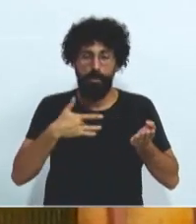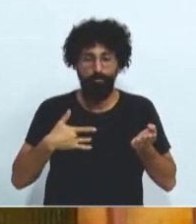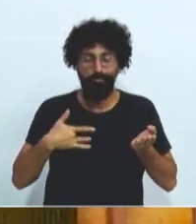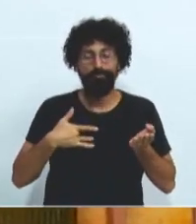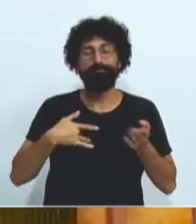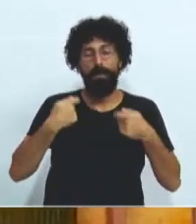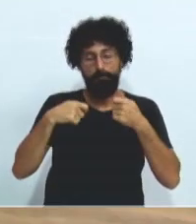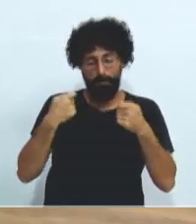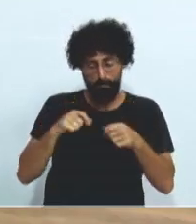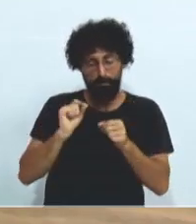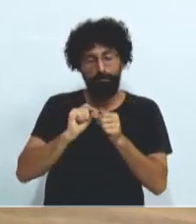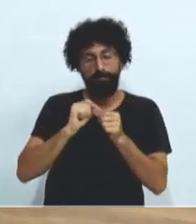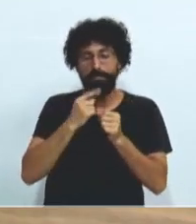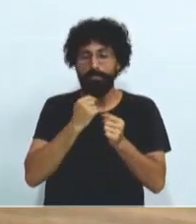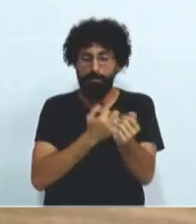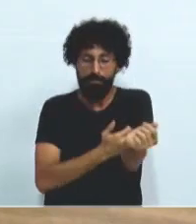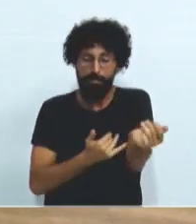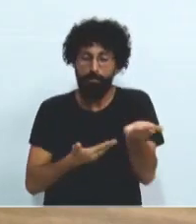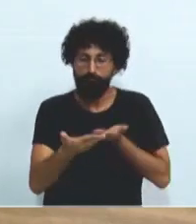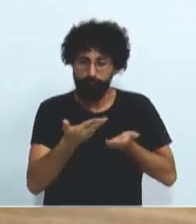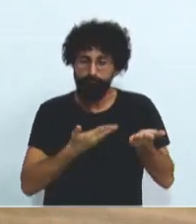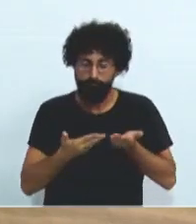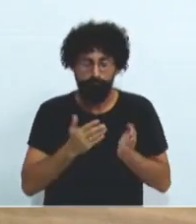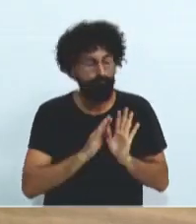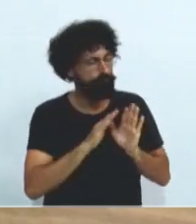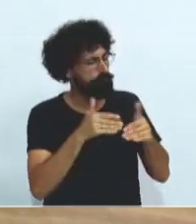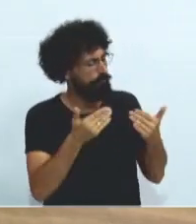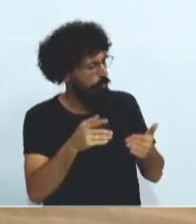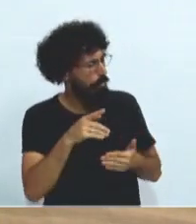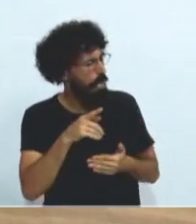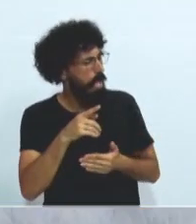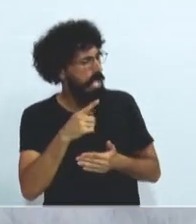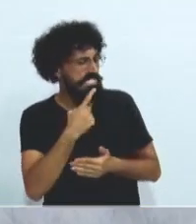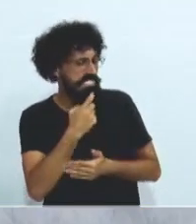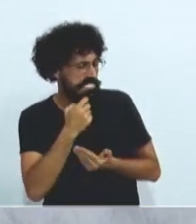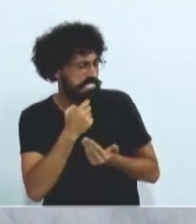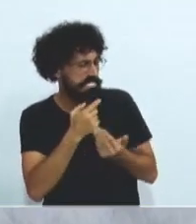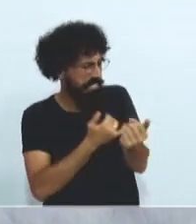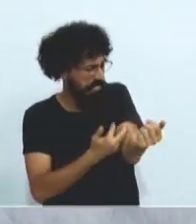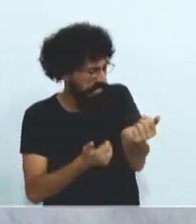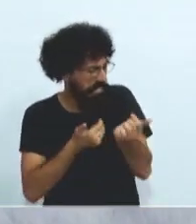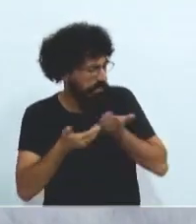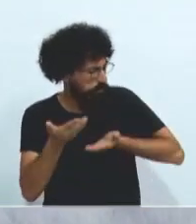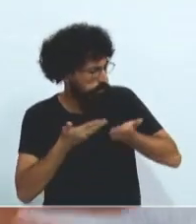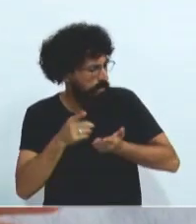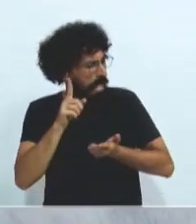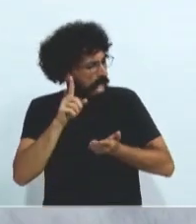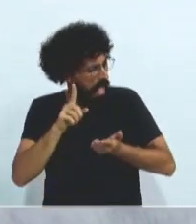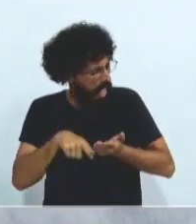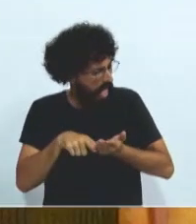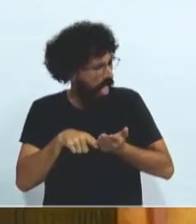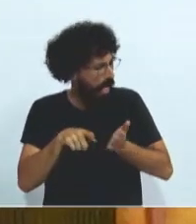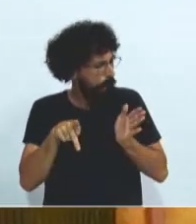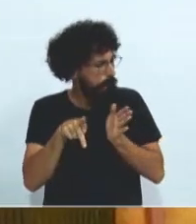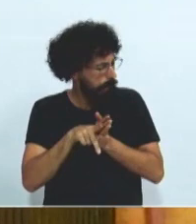uma avaliação. O transplante é o mesmo método para todo paciente de leucemia? É o mesmo